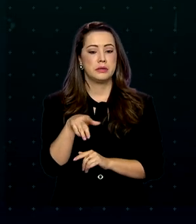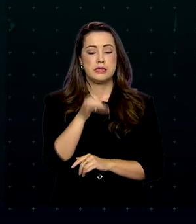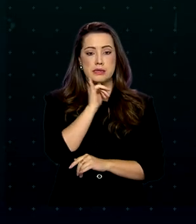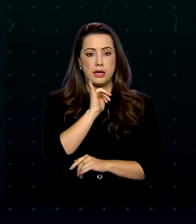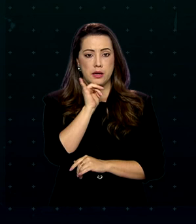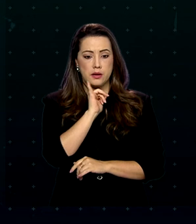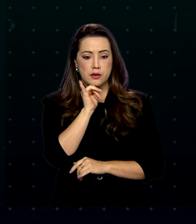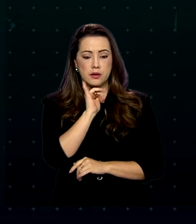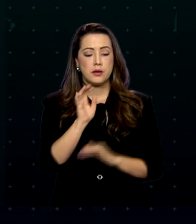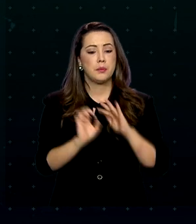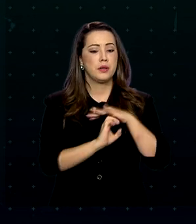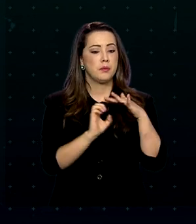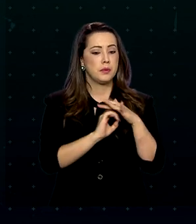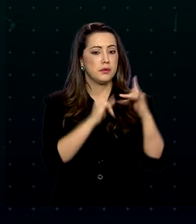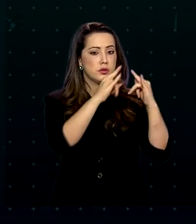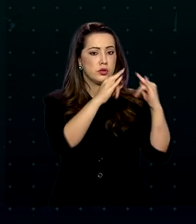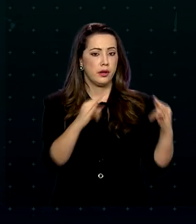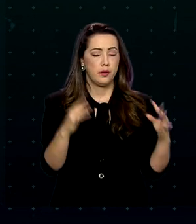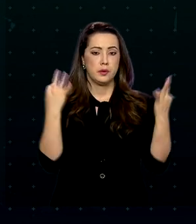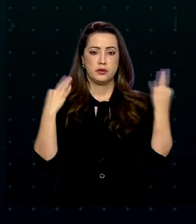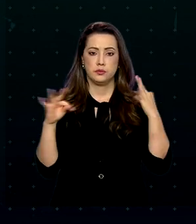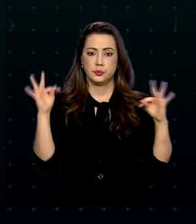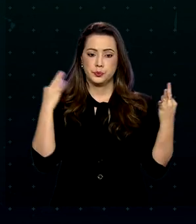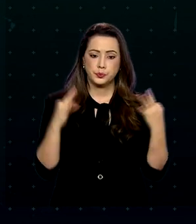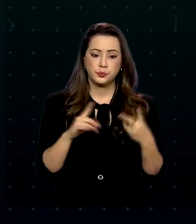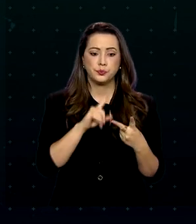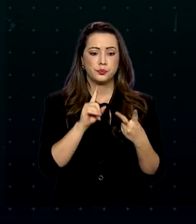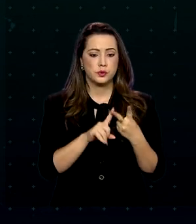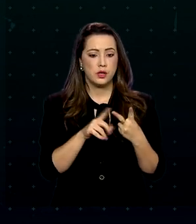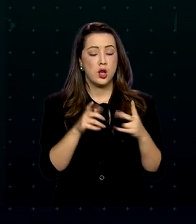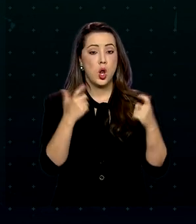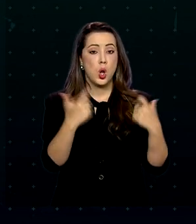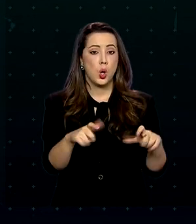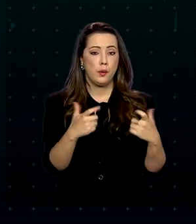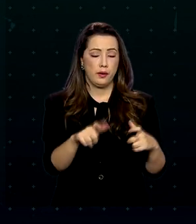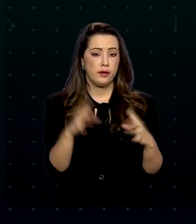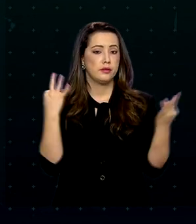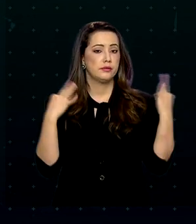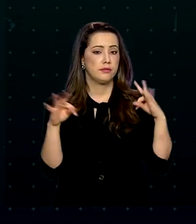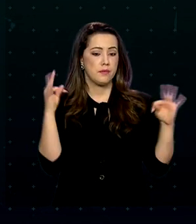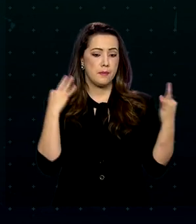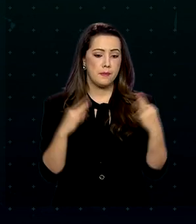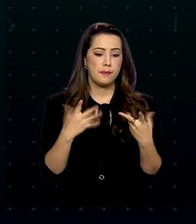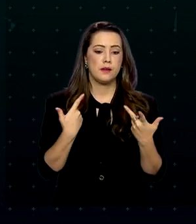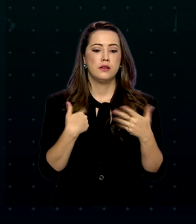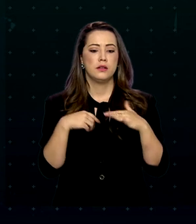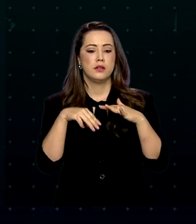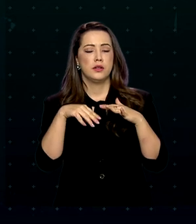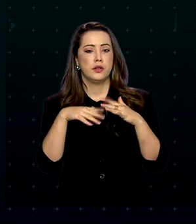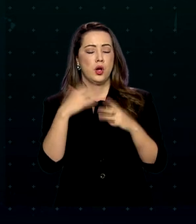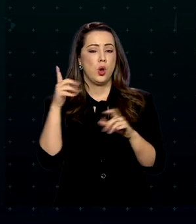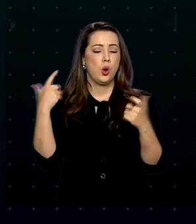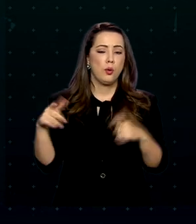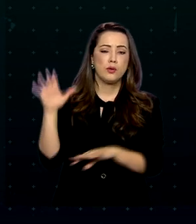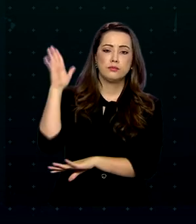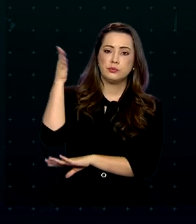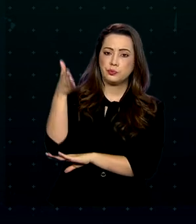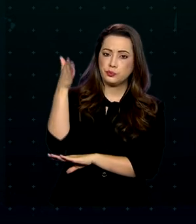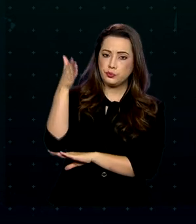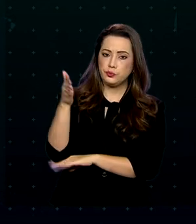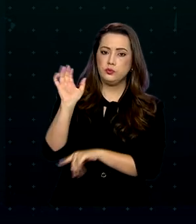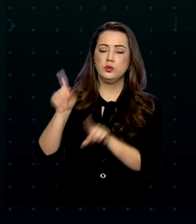exemplo, em empresas de acampamentos turísticos, agências de turismo, meios de hospedagem,